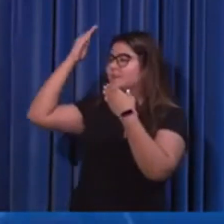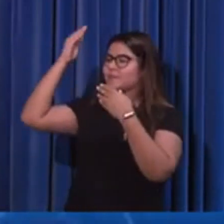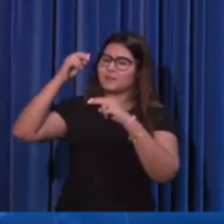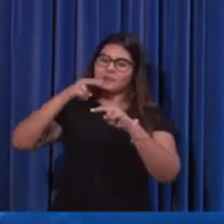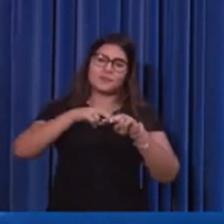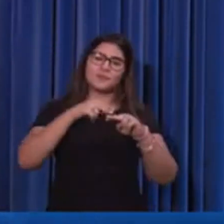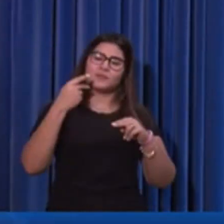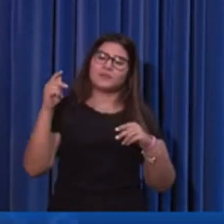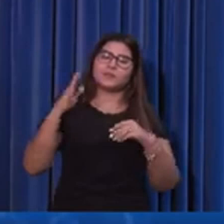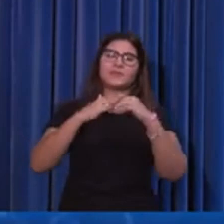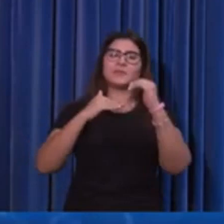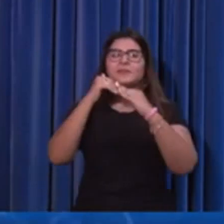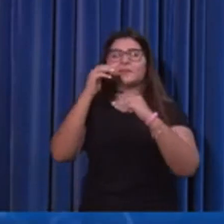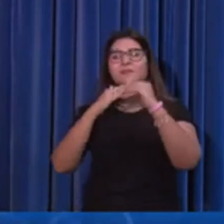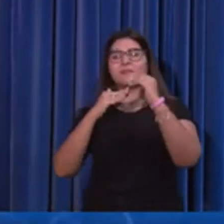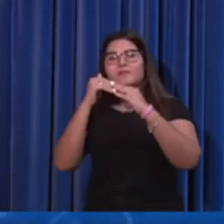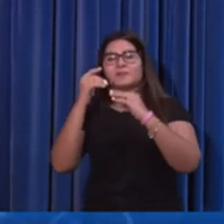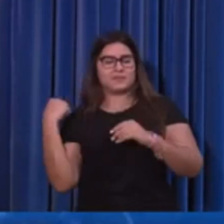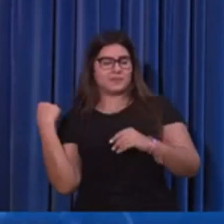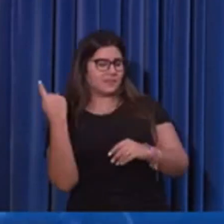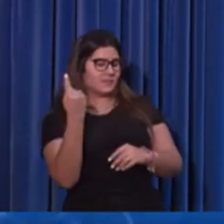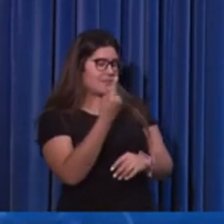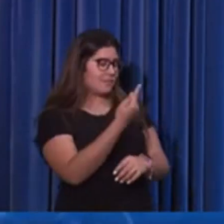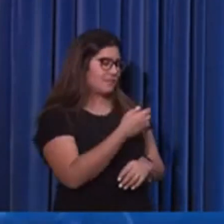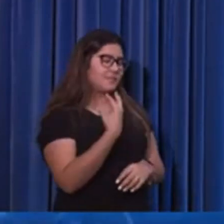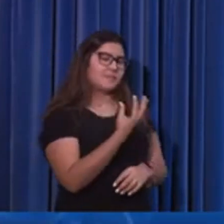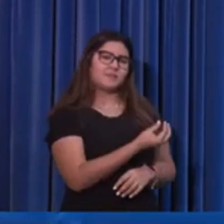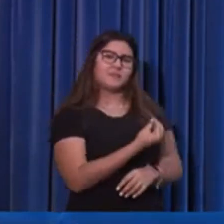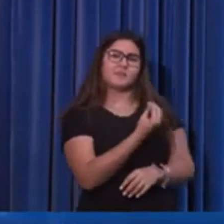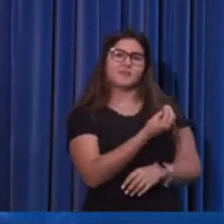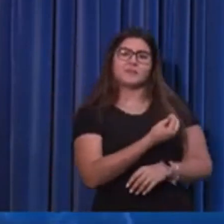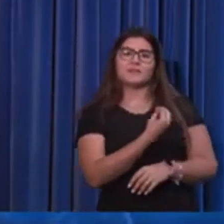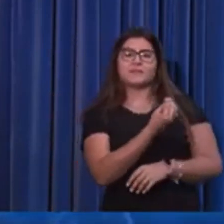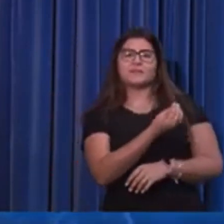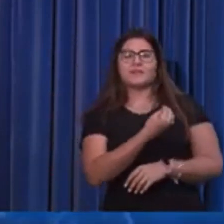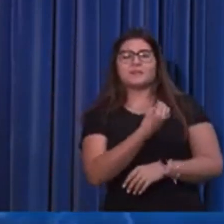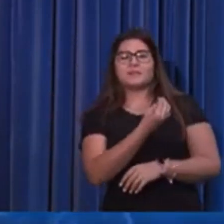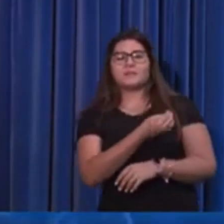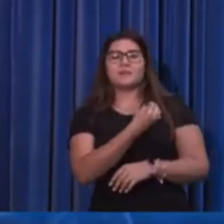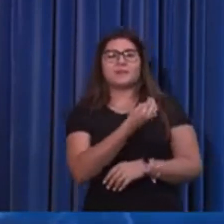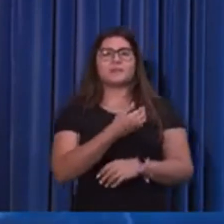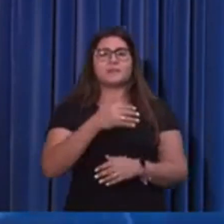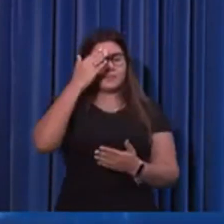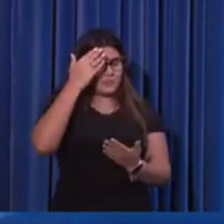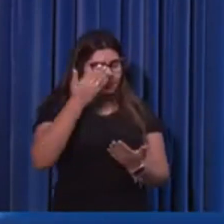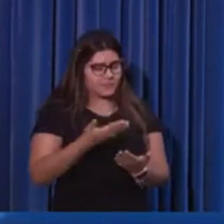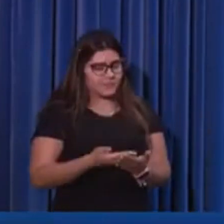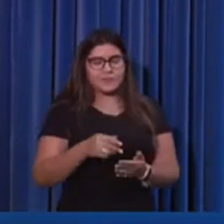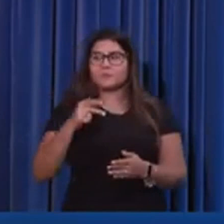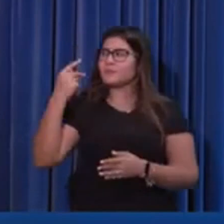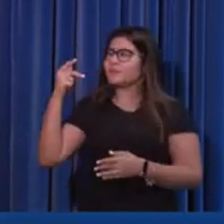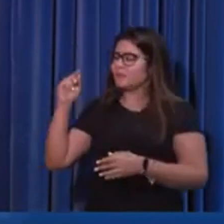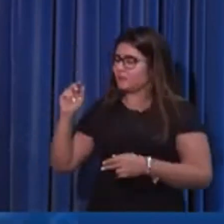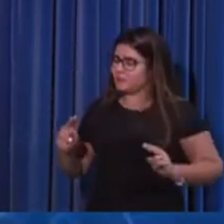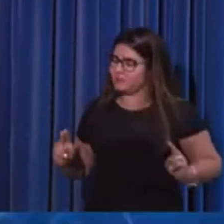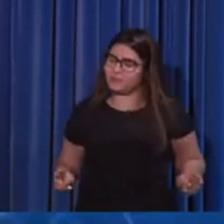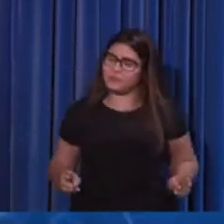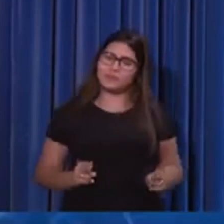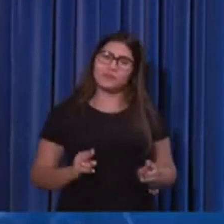Agradecer-Te por Tua obra em nossas vidas. Cremos em